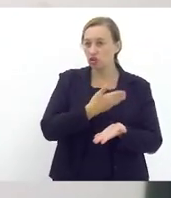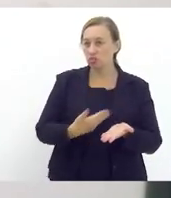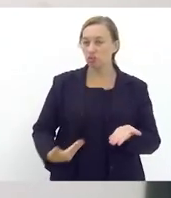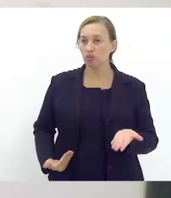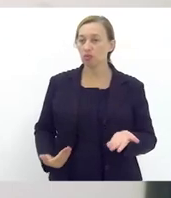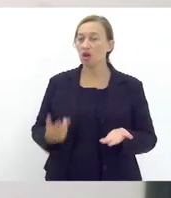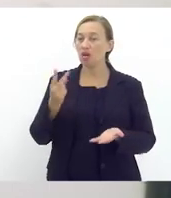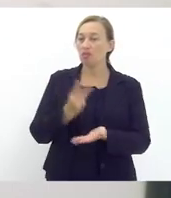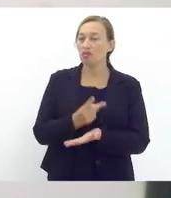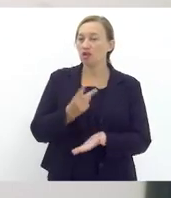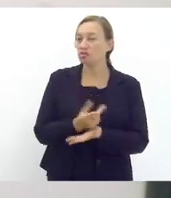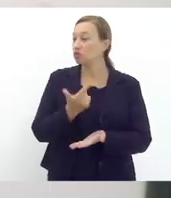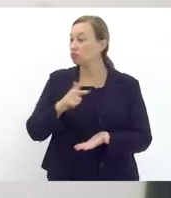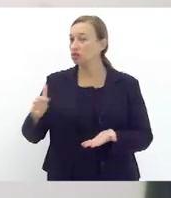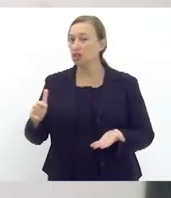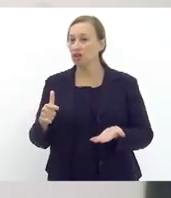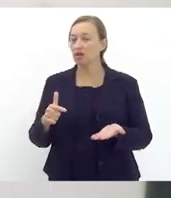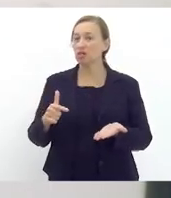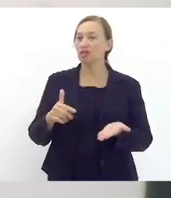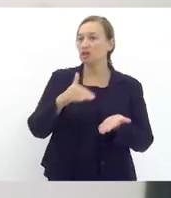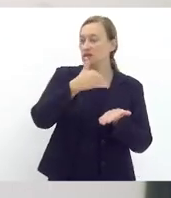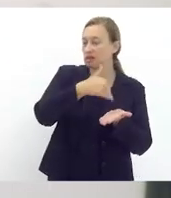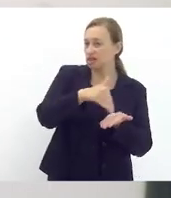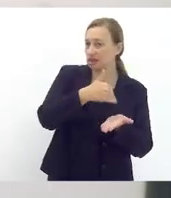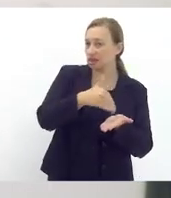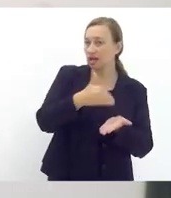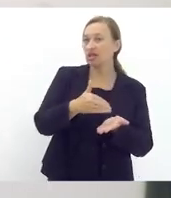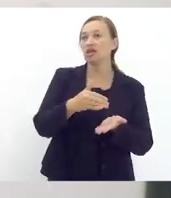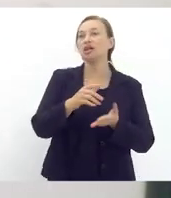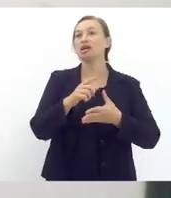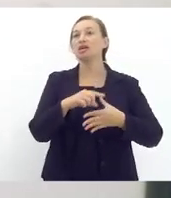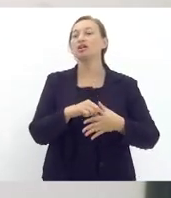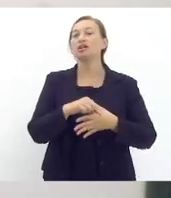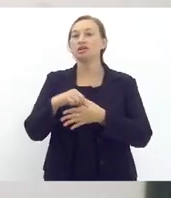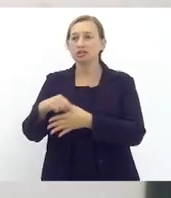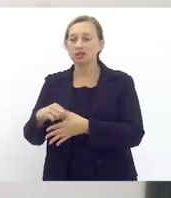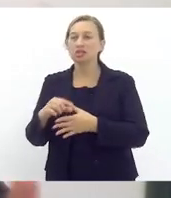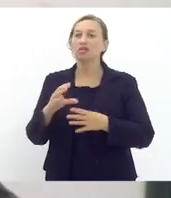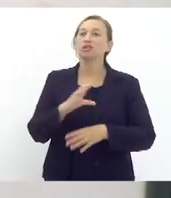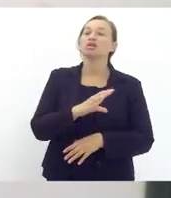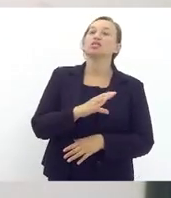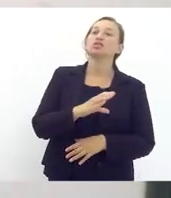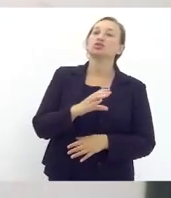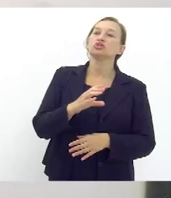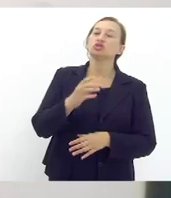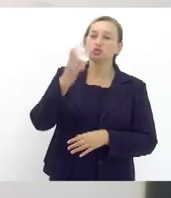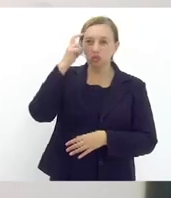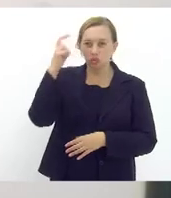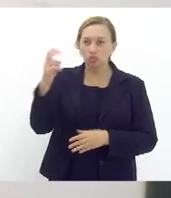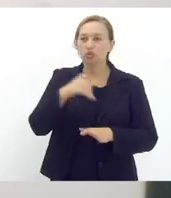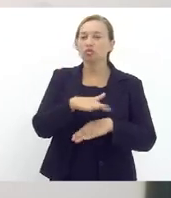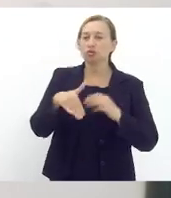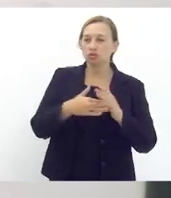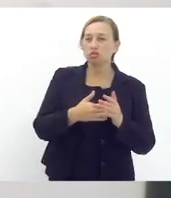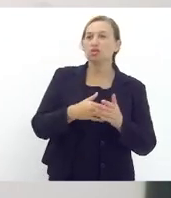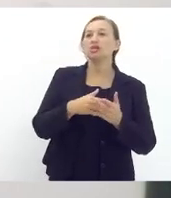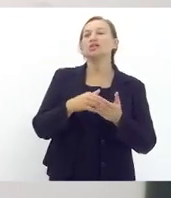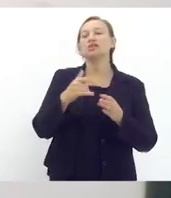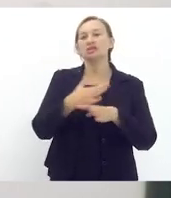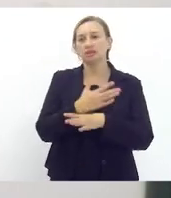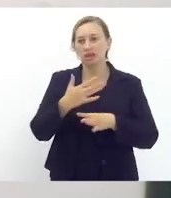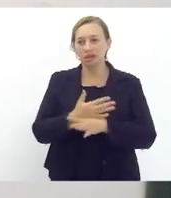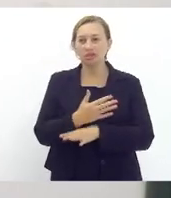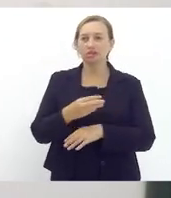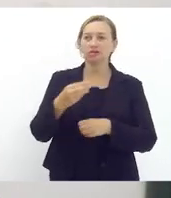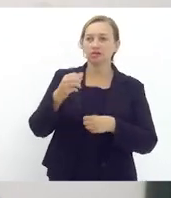tenha ainda esse órgão gestor mesmo que ainda não tenham dirigente de Cultura propriamente dito todas as cidades todas as prefeituras todos os